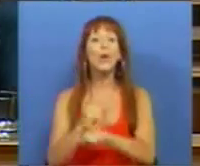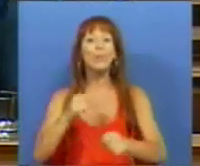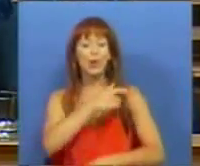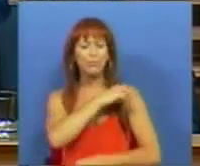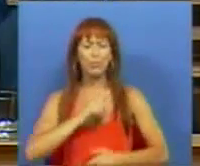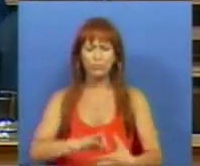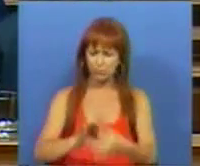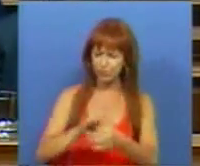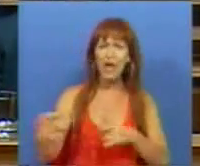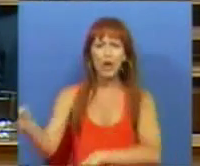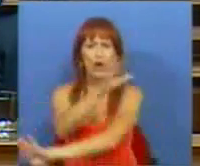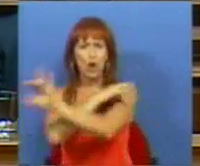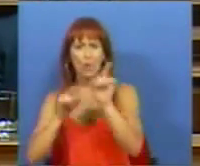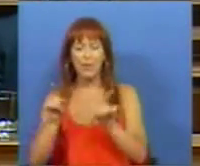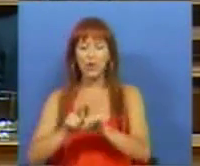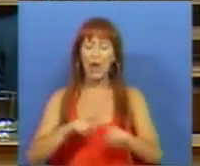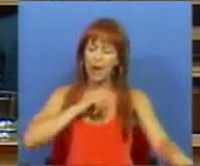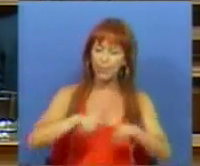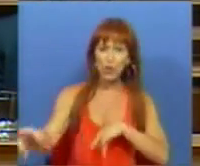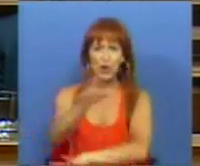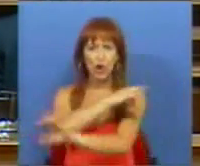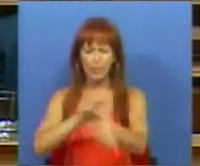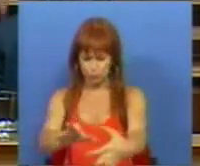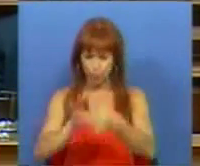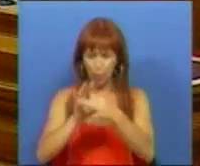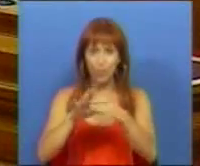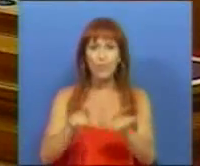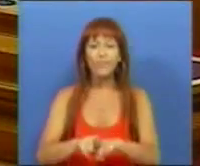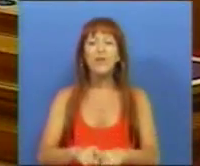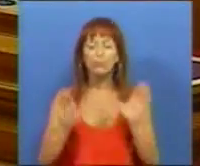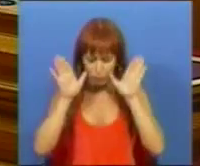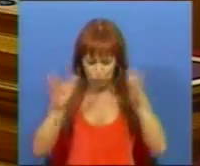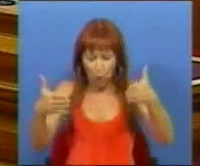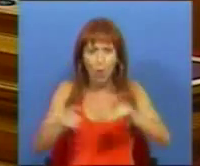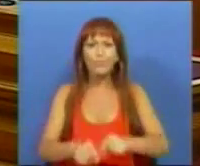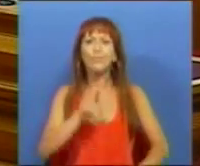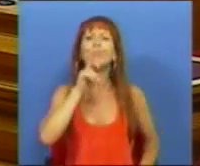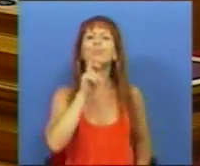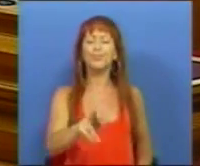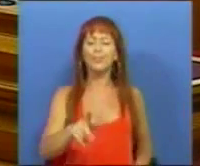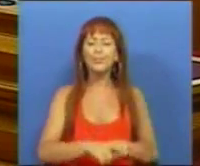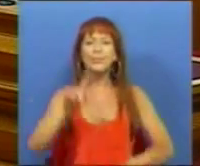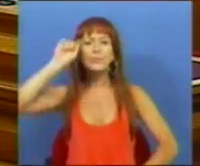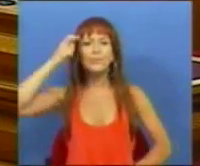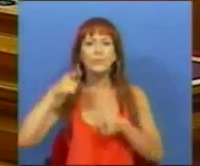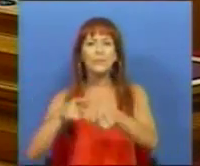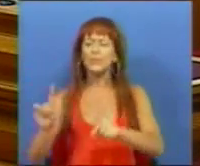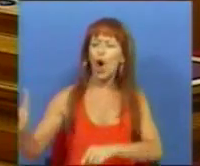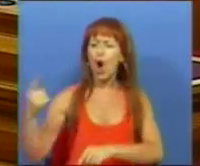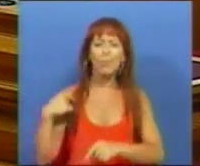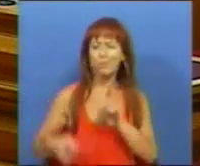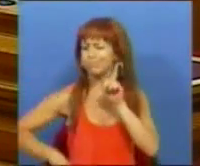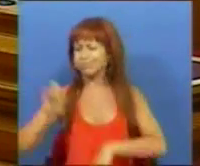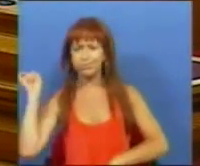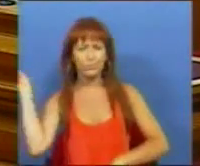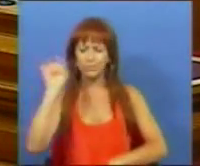da solidariedade europeia e de uma política europeia consistente, concentramos-nos na resposta à crise e não